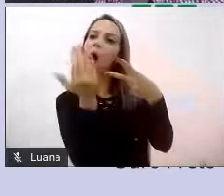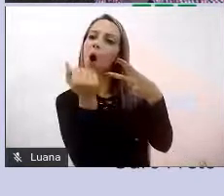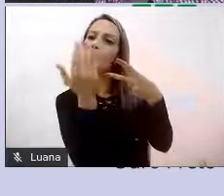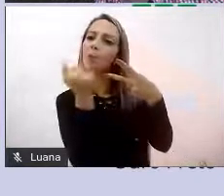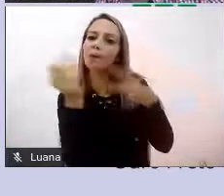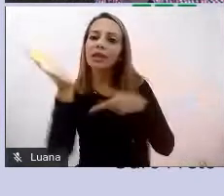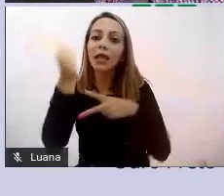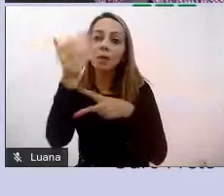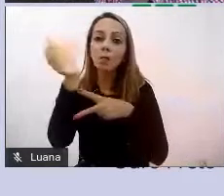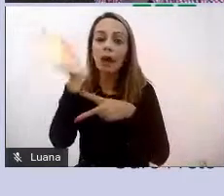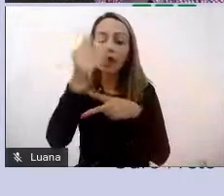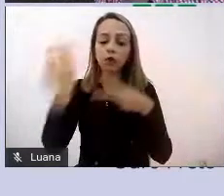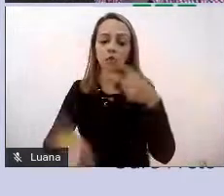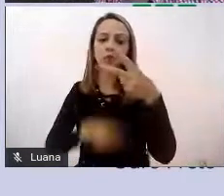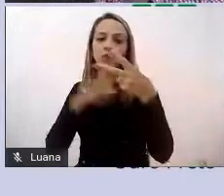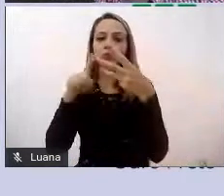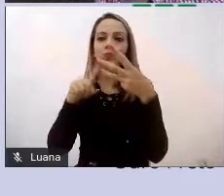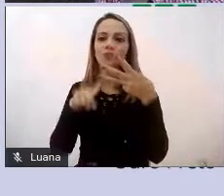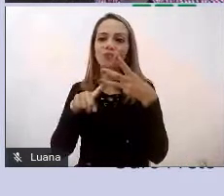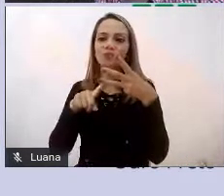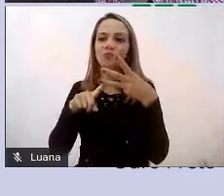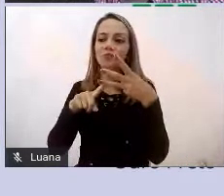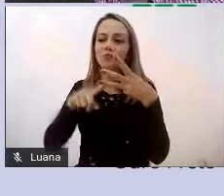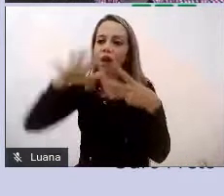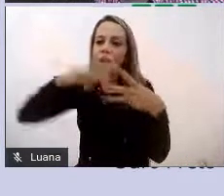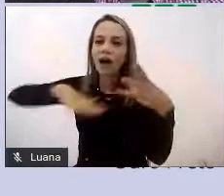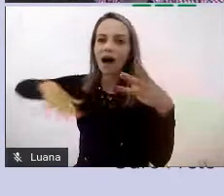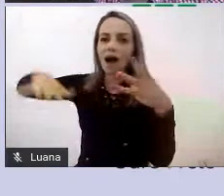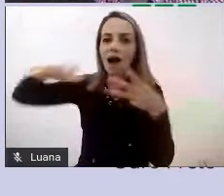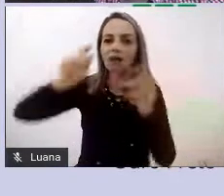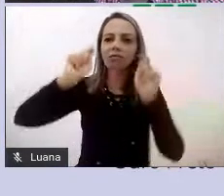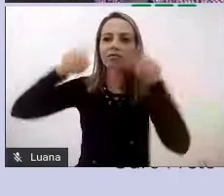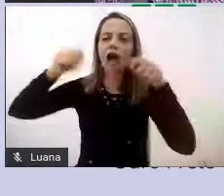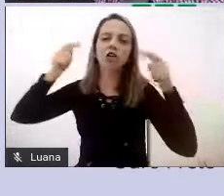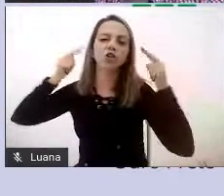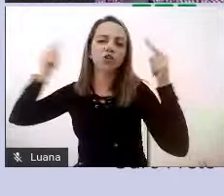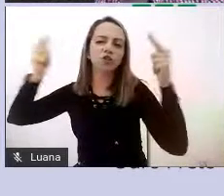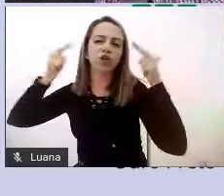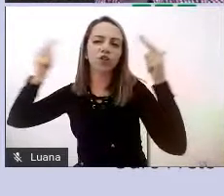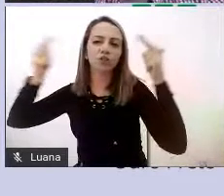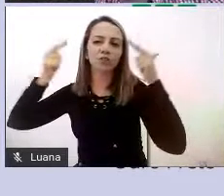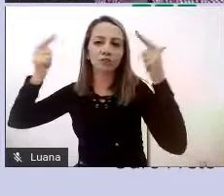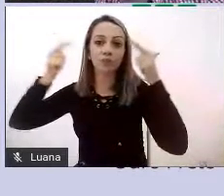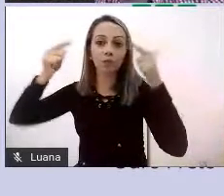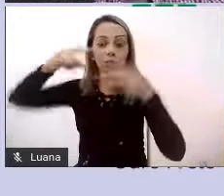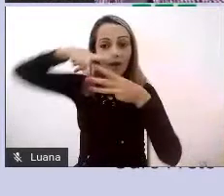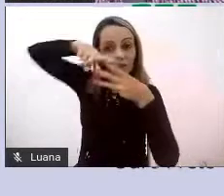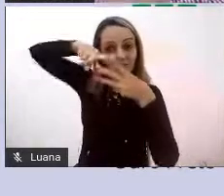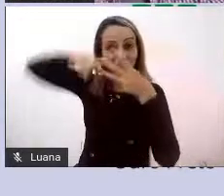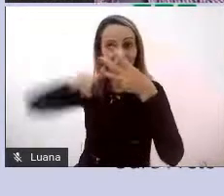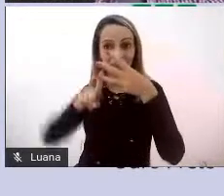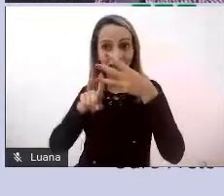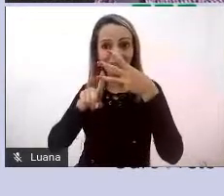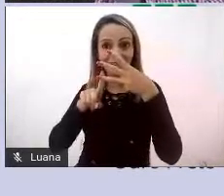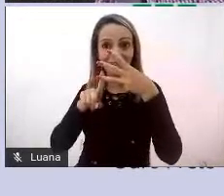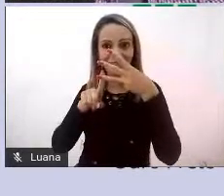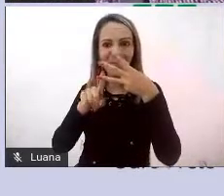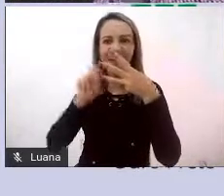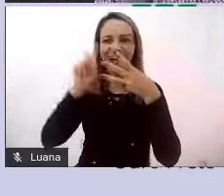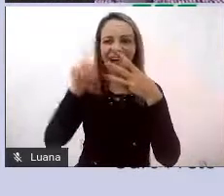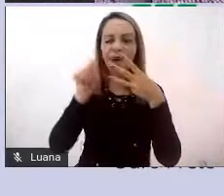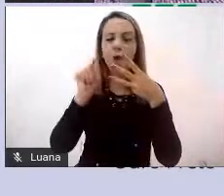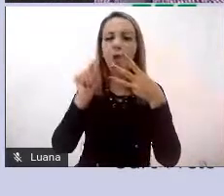E terceiro, como espaço de diversão. Então, vejam que todos esses elementos desenhados são canteiros,